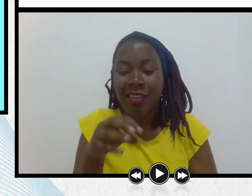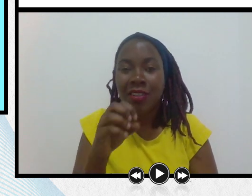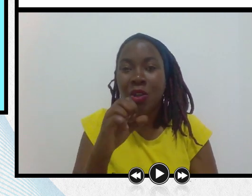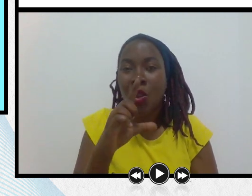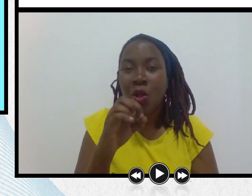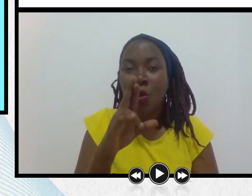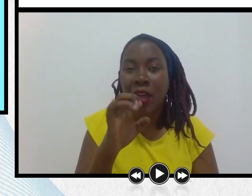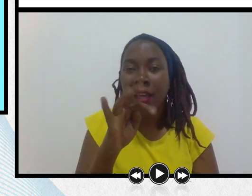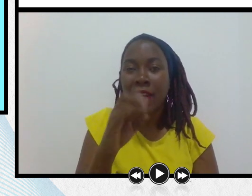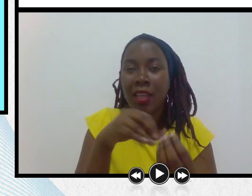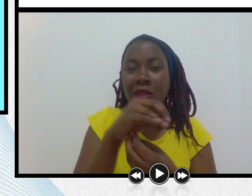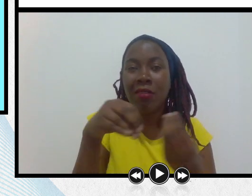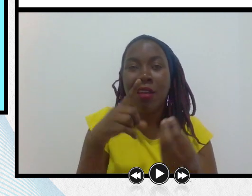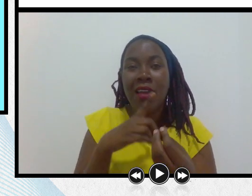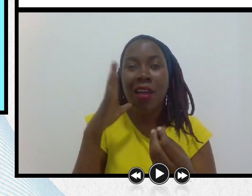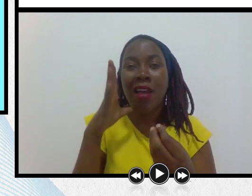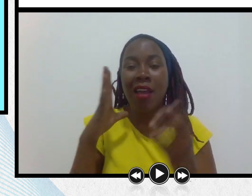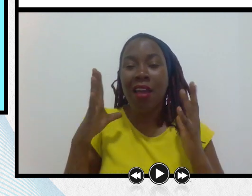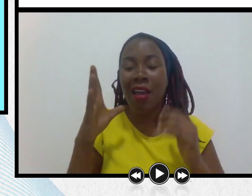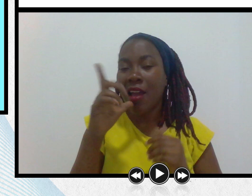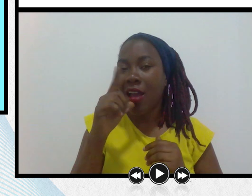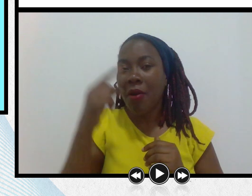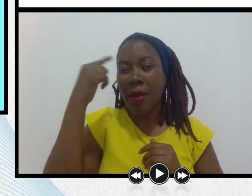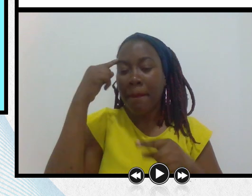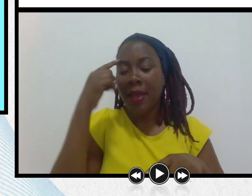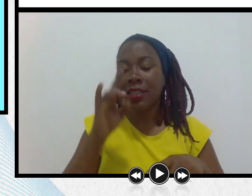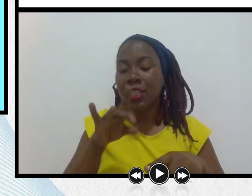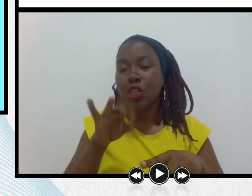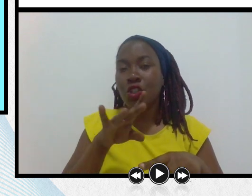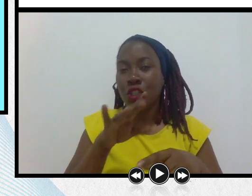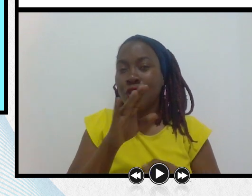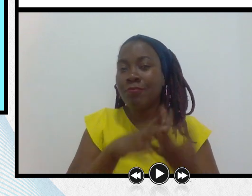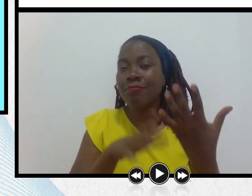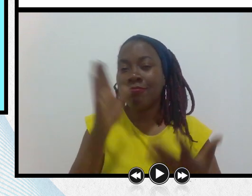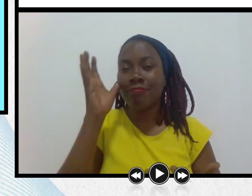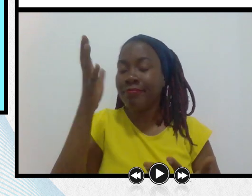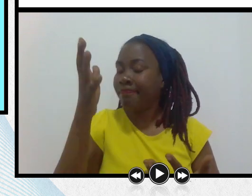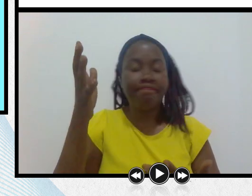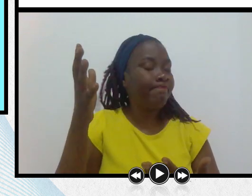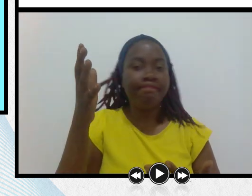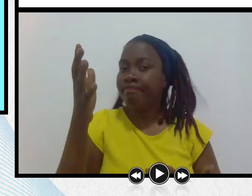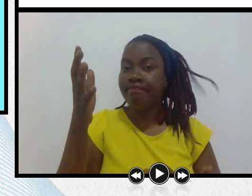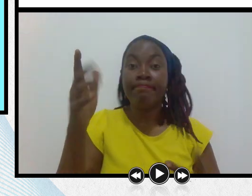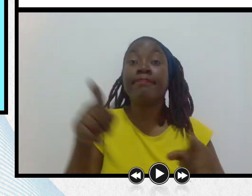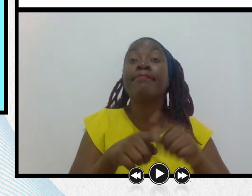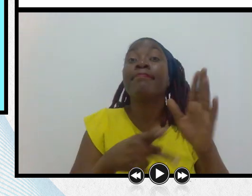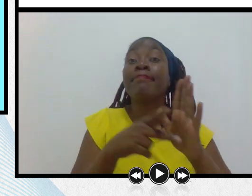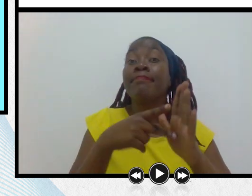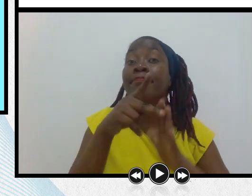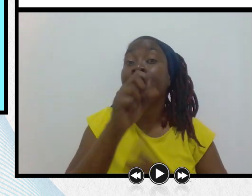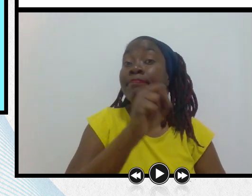na água, achando que isso por si só, que aquele cloro presente, aquele cloreto vai resolver o problema, que não vai. E aí também, na